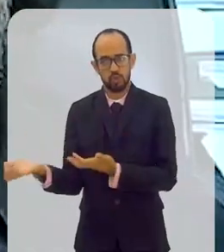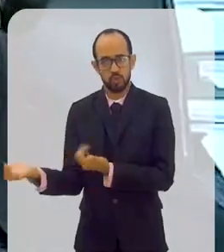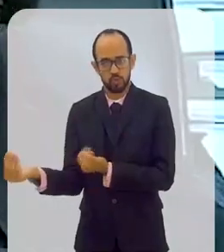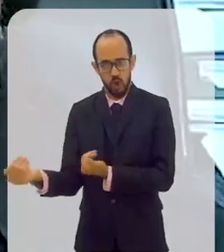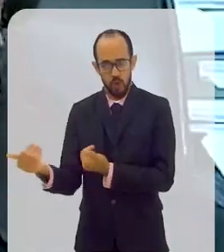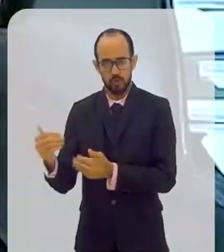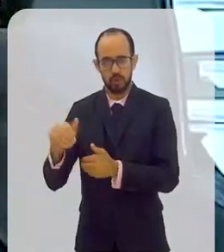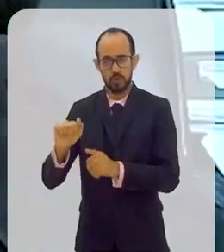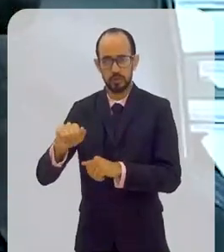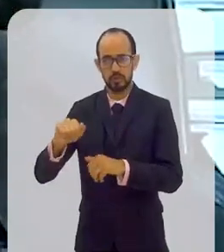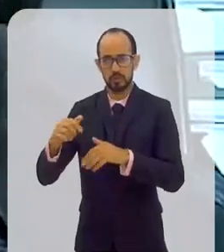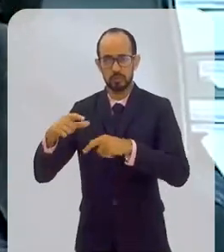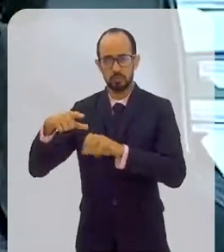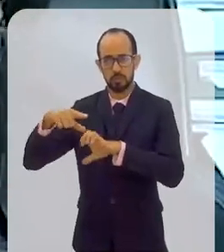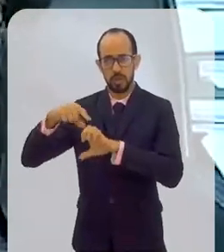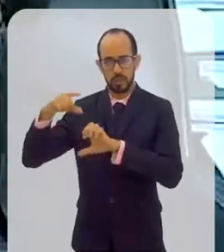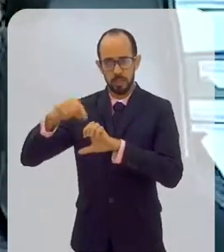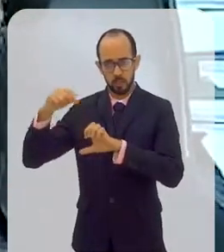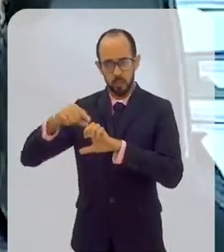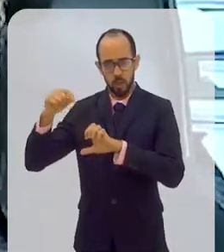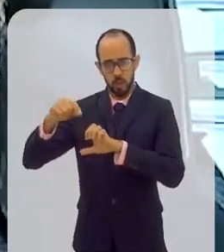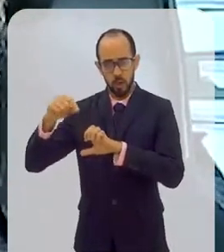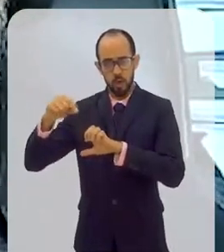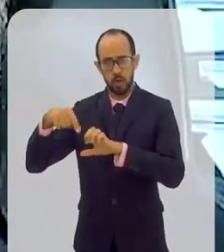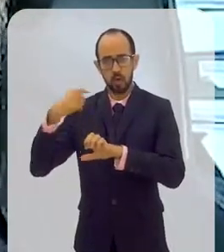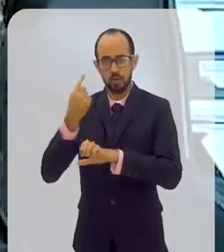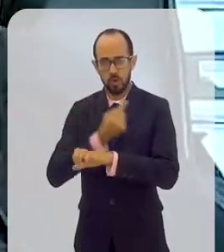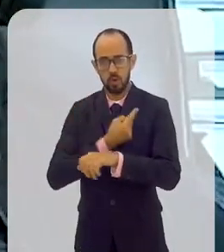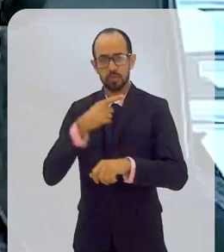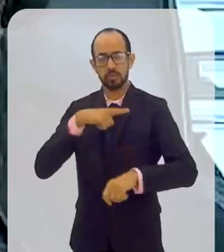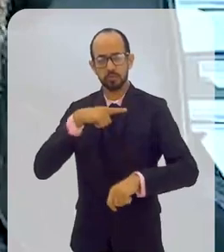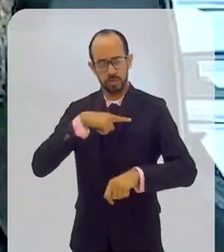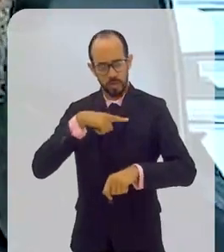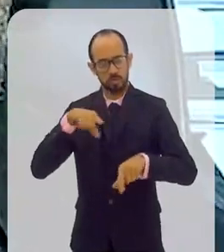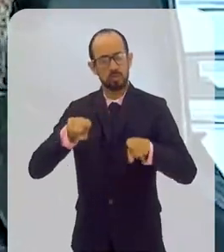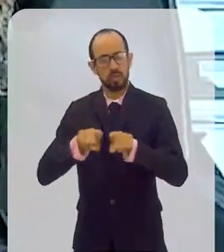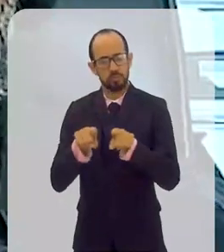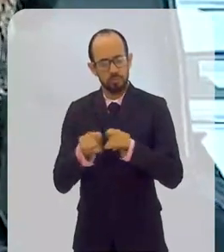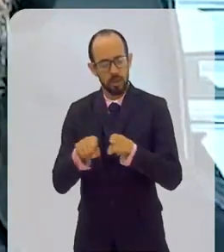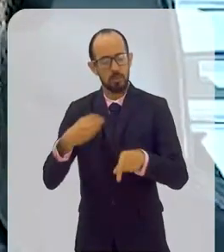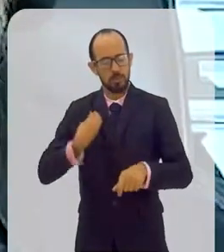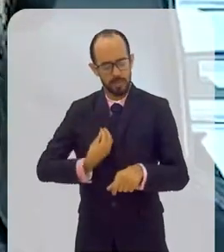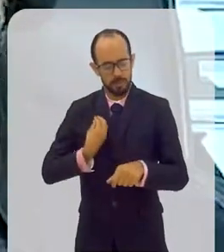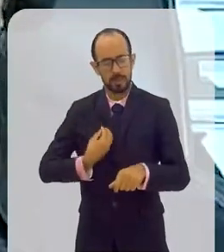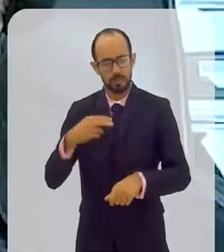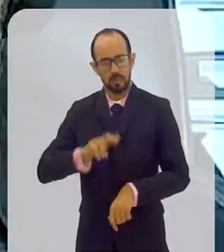empreendedor, ou de doutor empreendedor, nesses editais, a gente tem uma ampla participação da